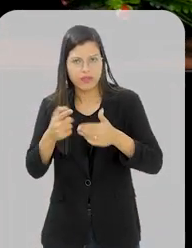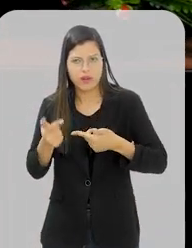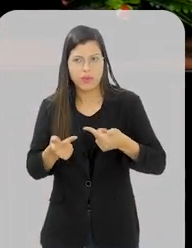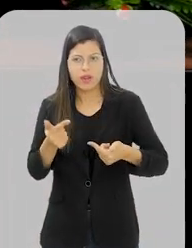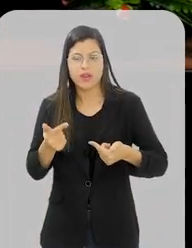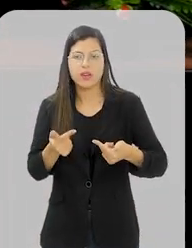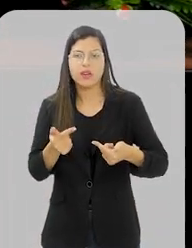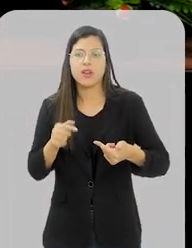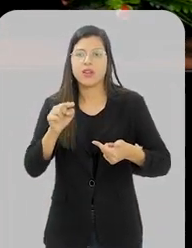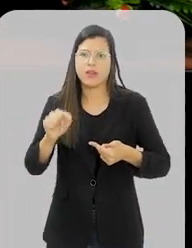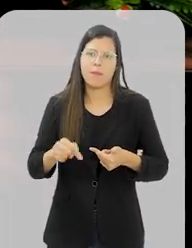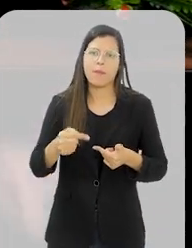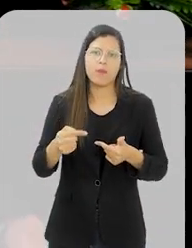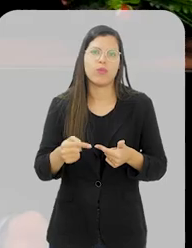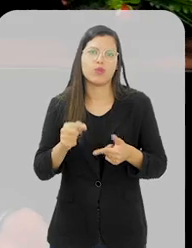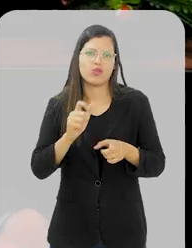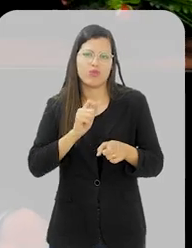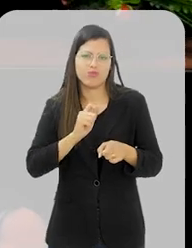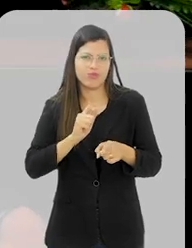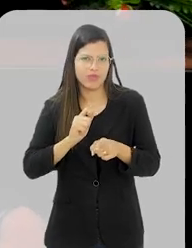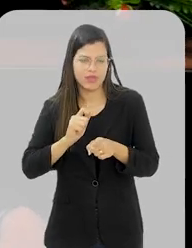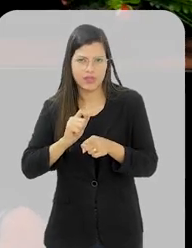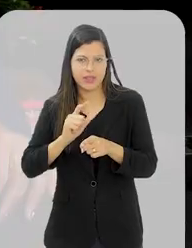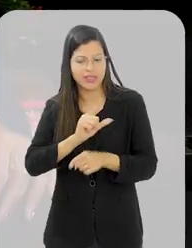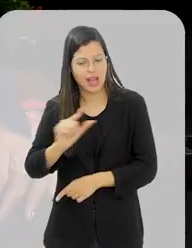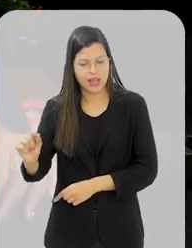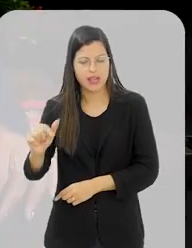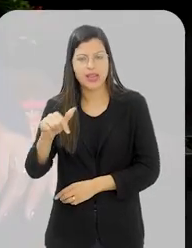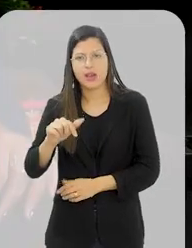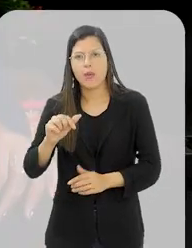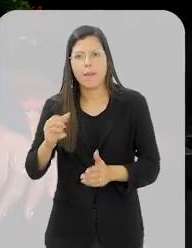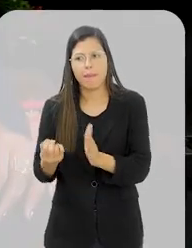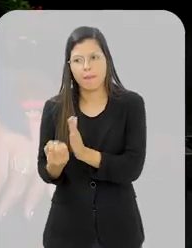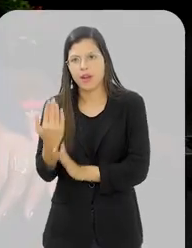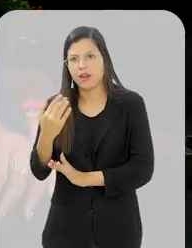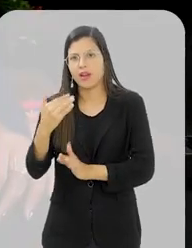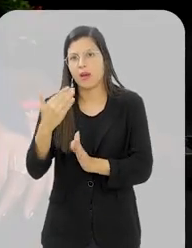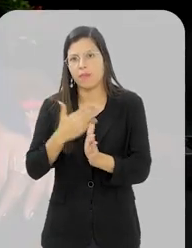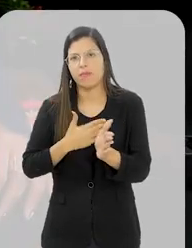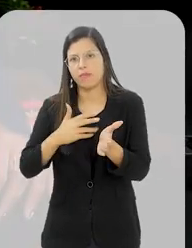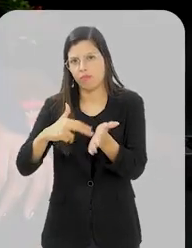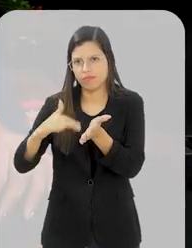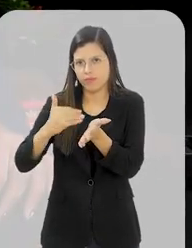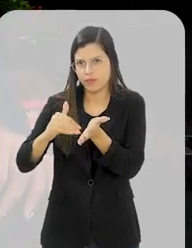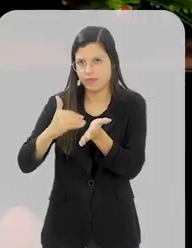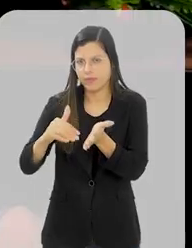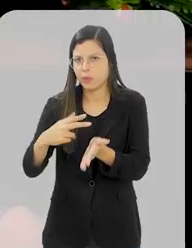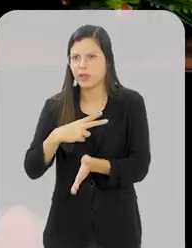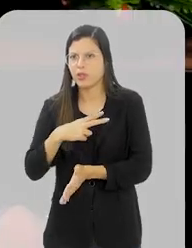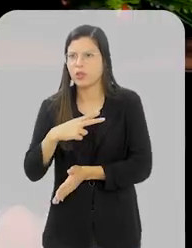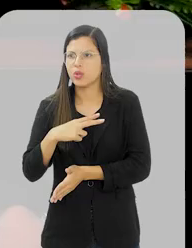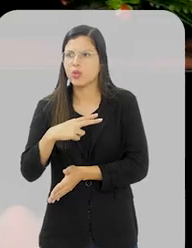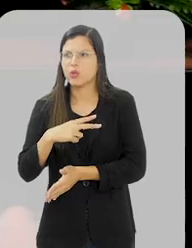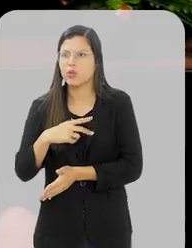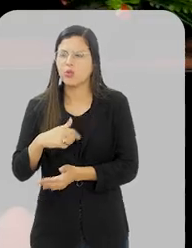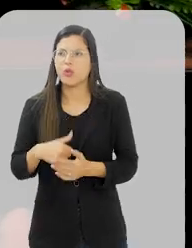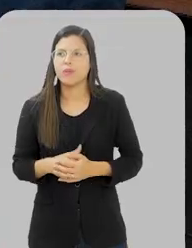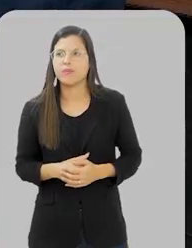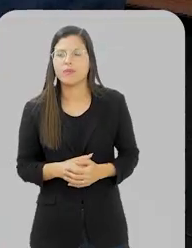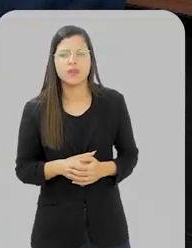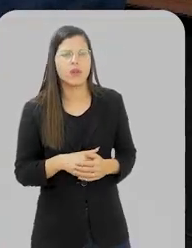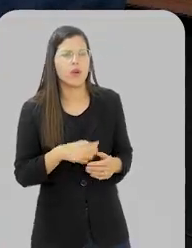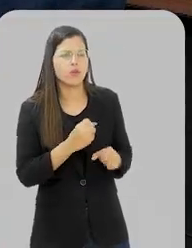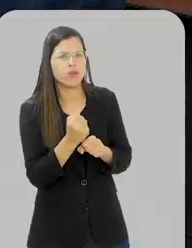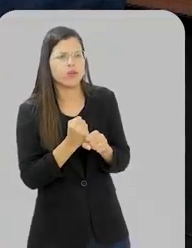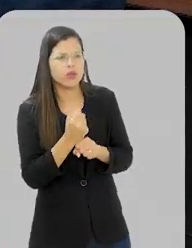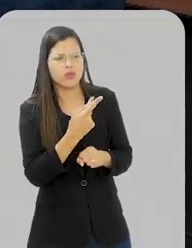quando eu me desliguei para fundar meu próprio escritório junto com outros dois advogados e dali vim quant tempo